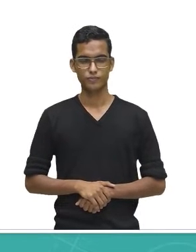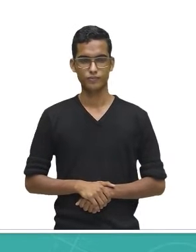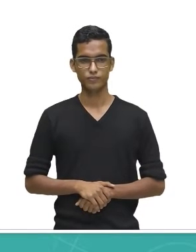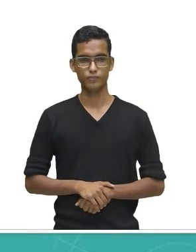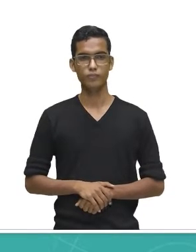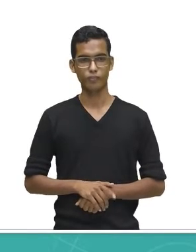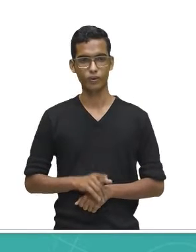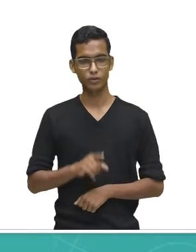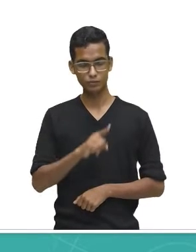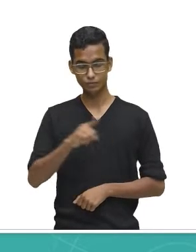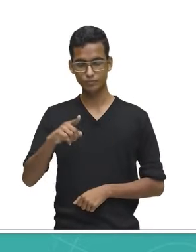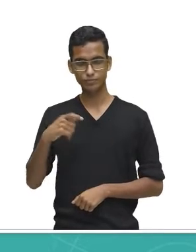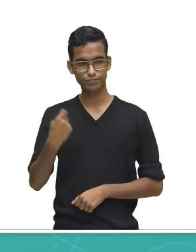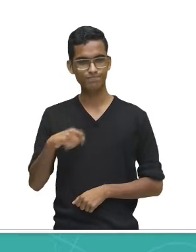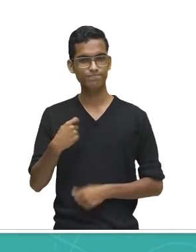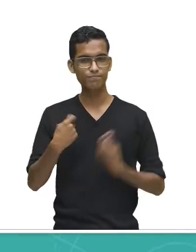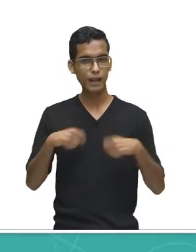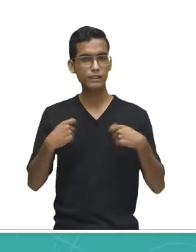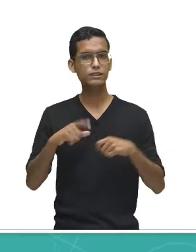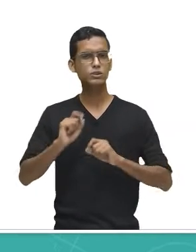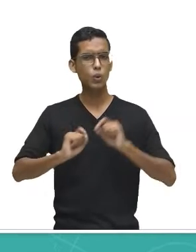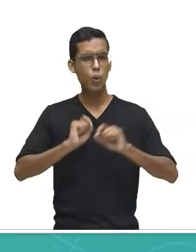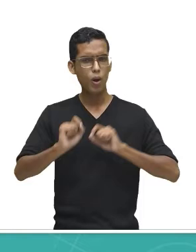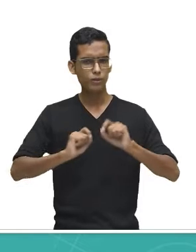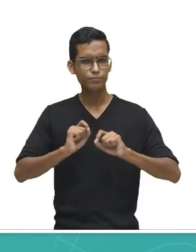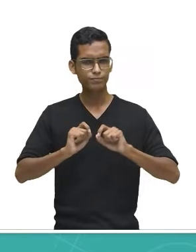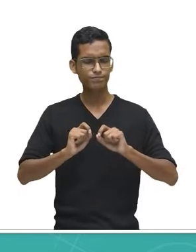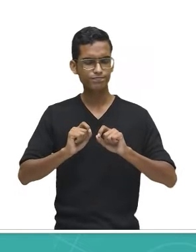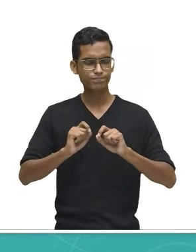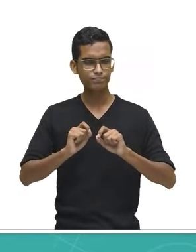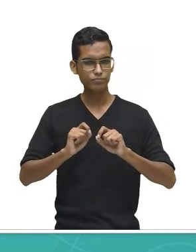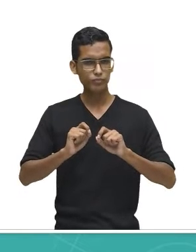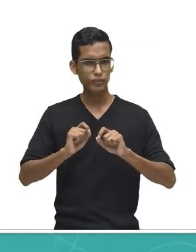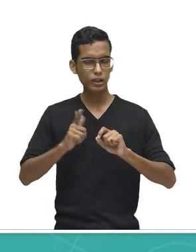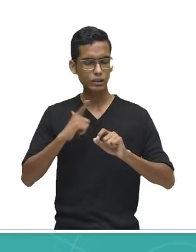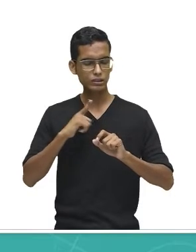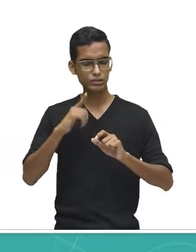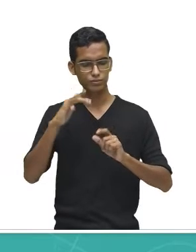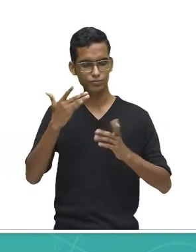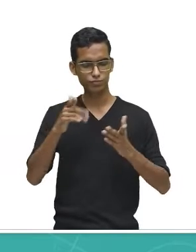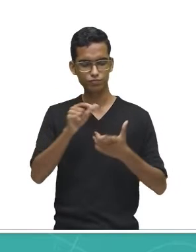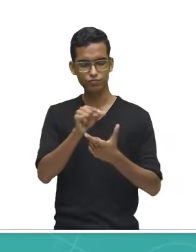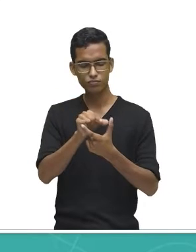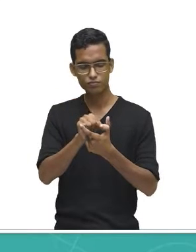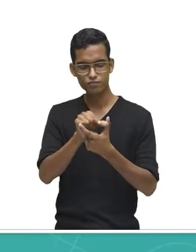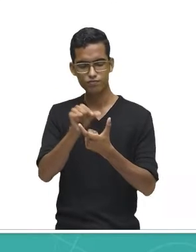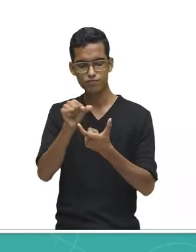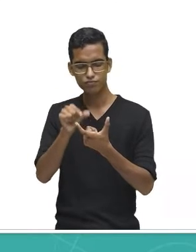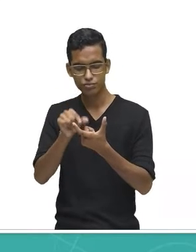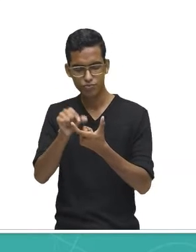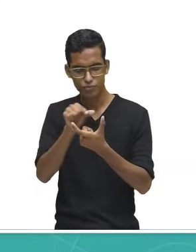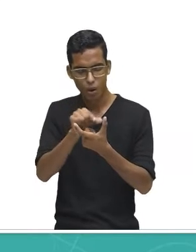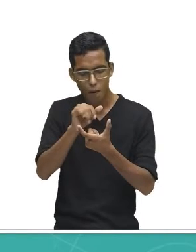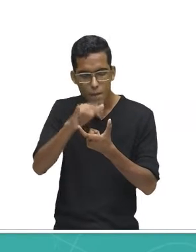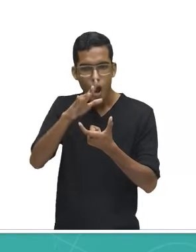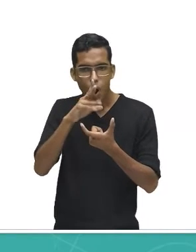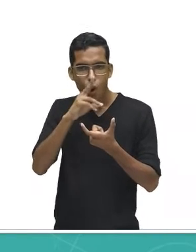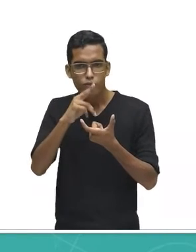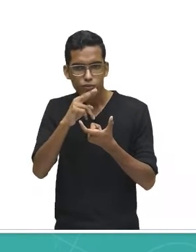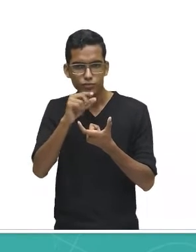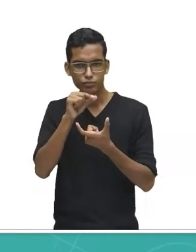em consideração mesmo aquela sílaba mais forte em uma palavra, Então, aqui